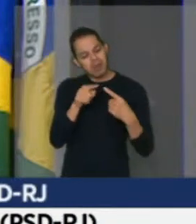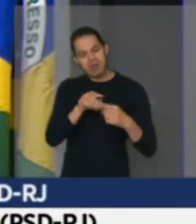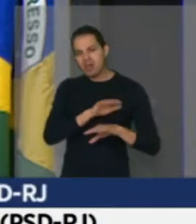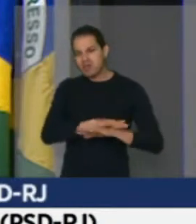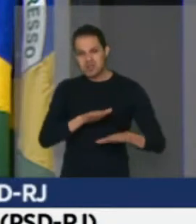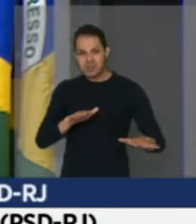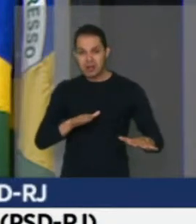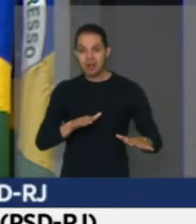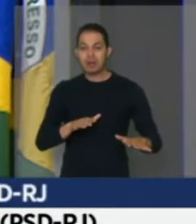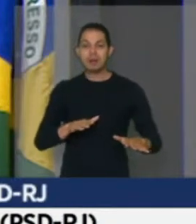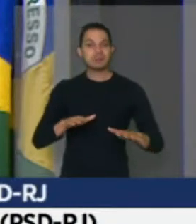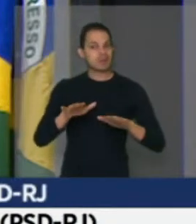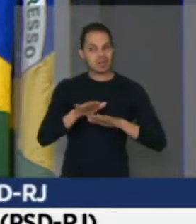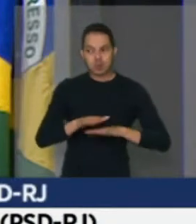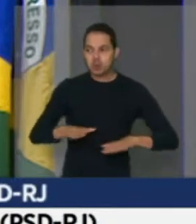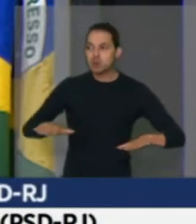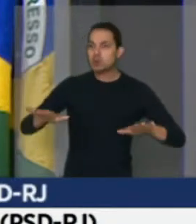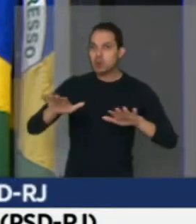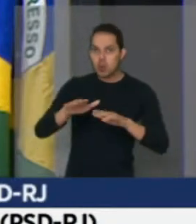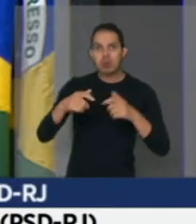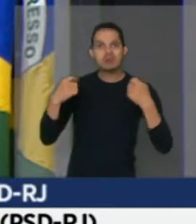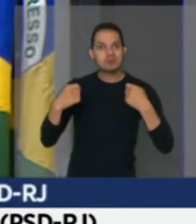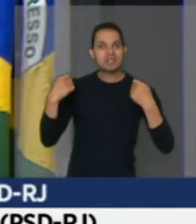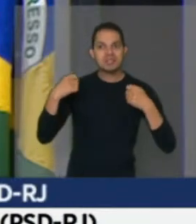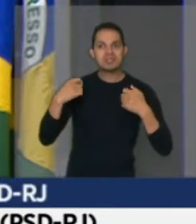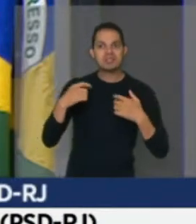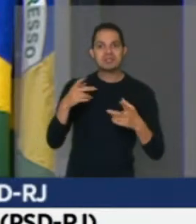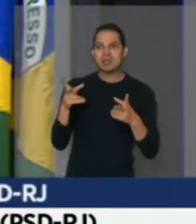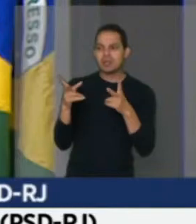Tem que ser para todos, tem que ser para todas.